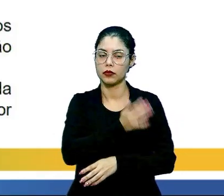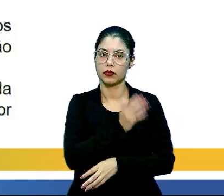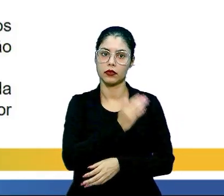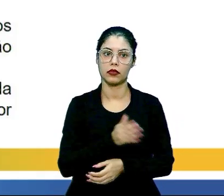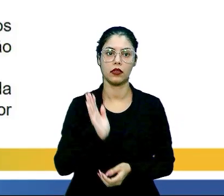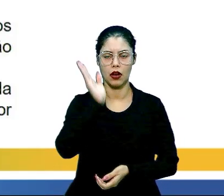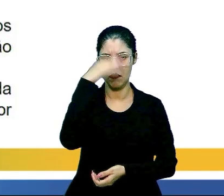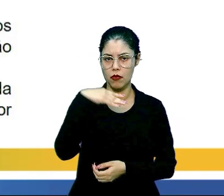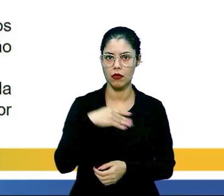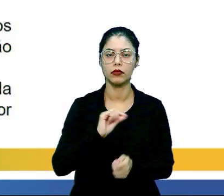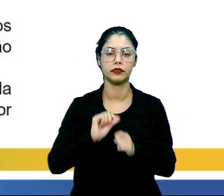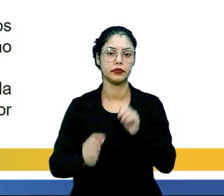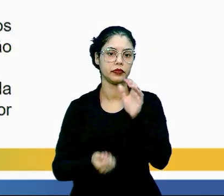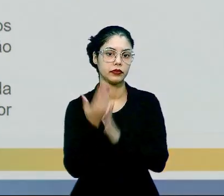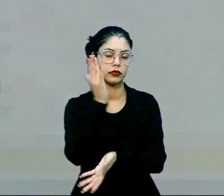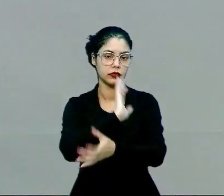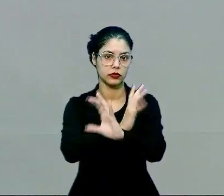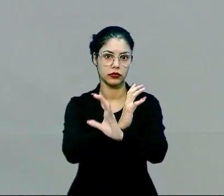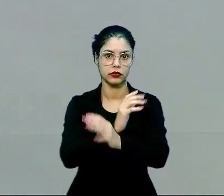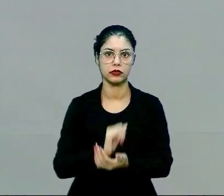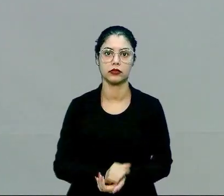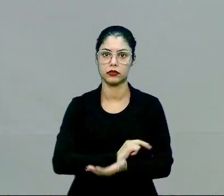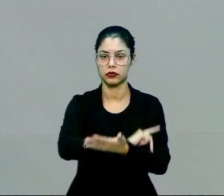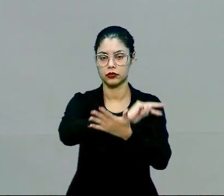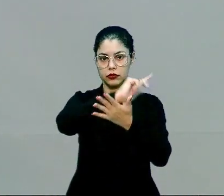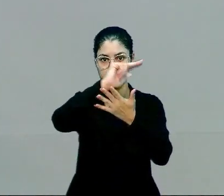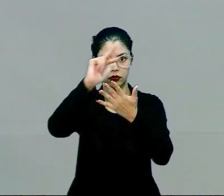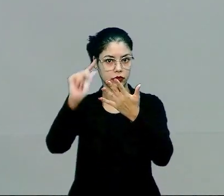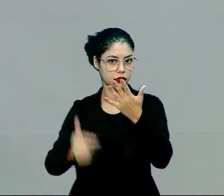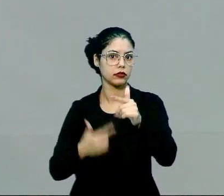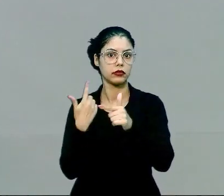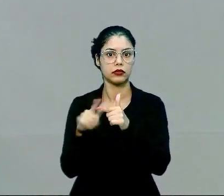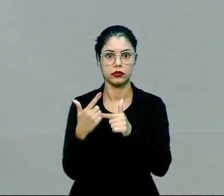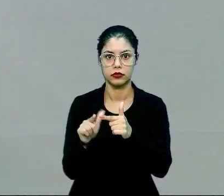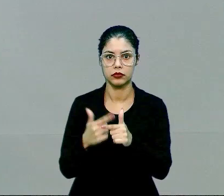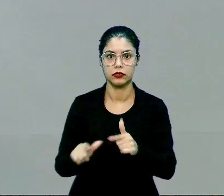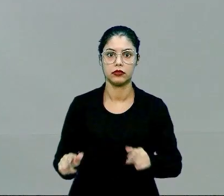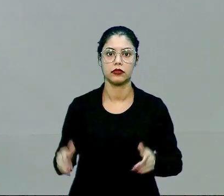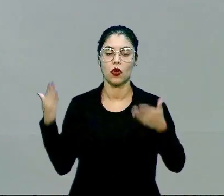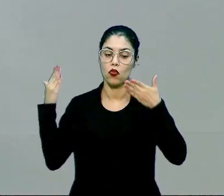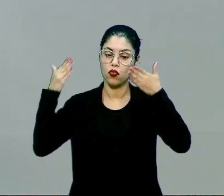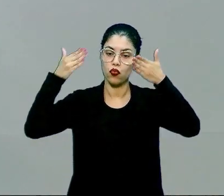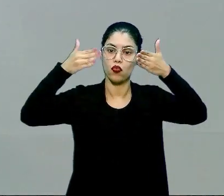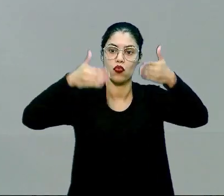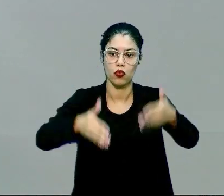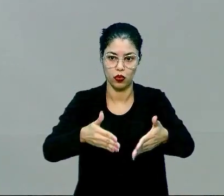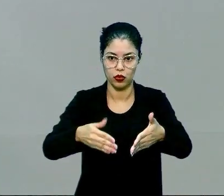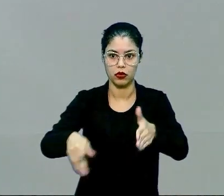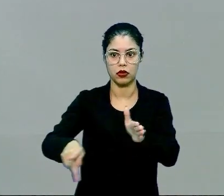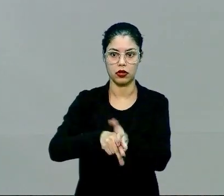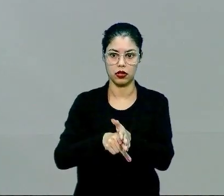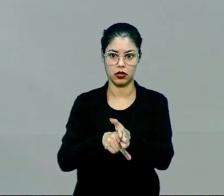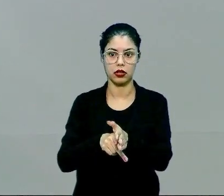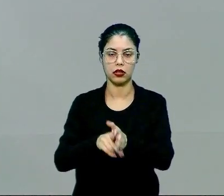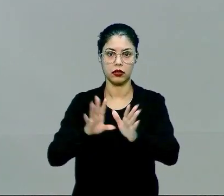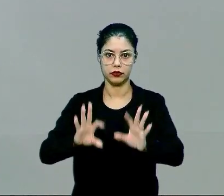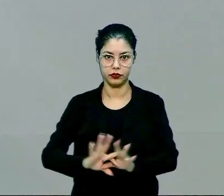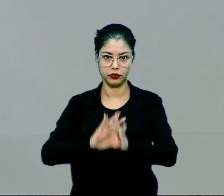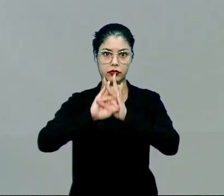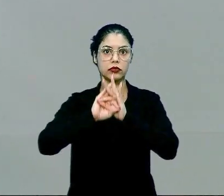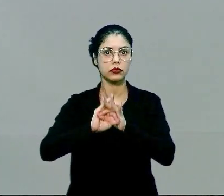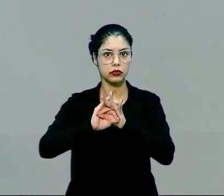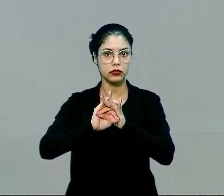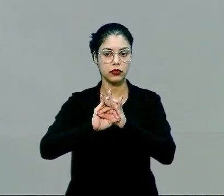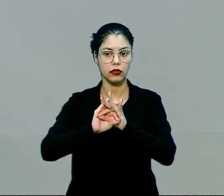a má formação. É mencionado diversos problemas, mas não que está efetivamente correlacionado